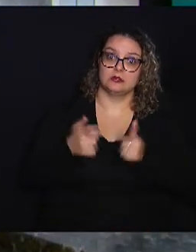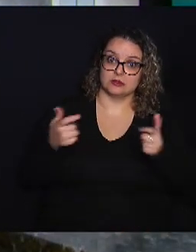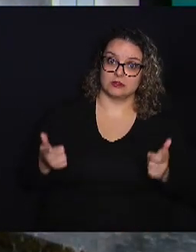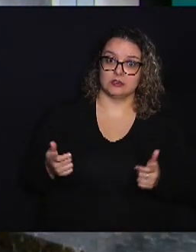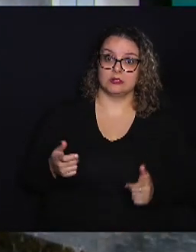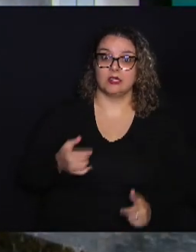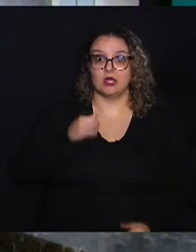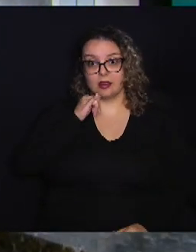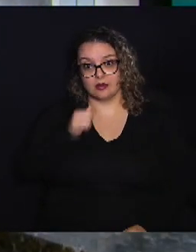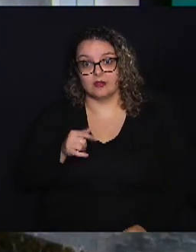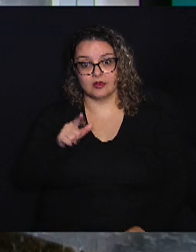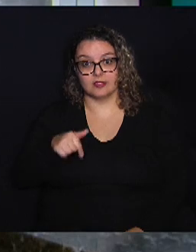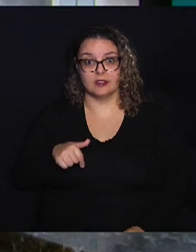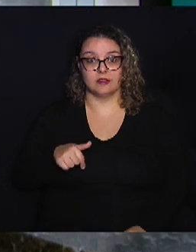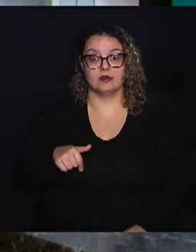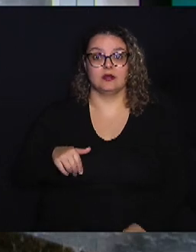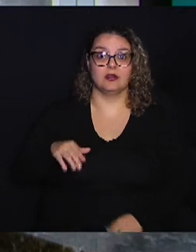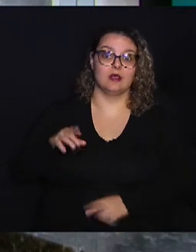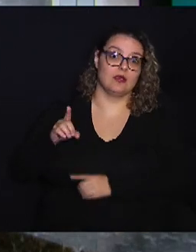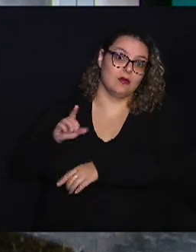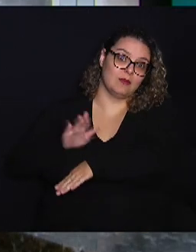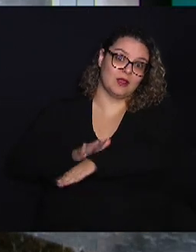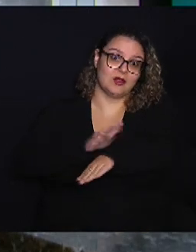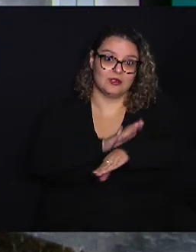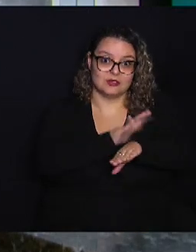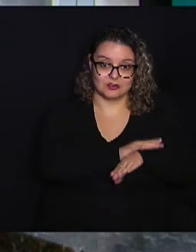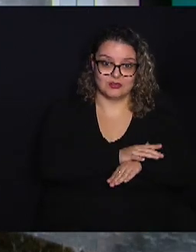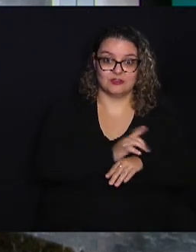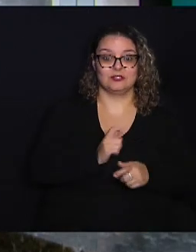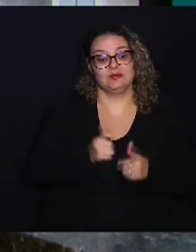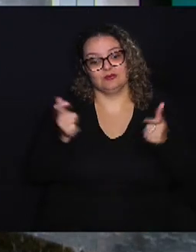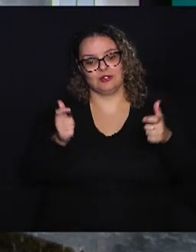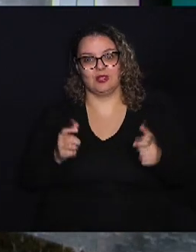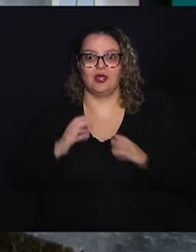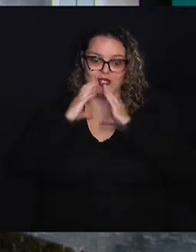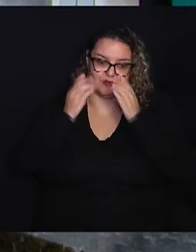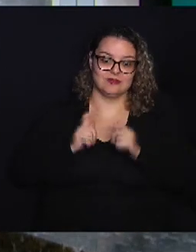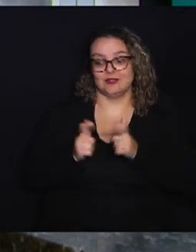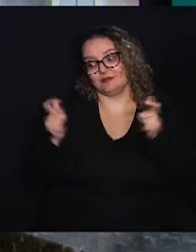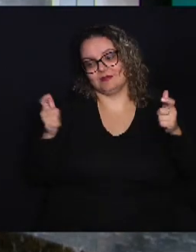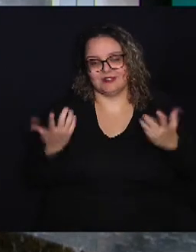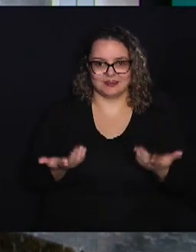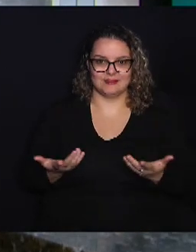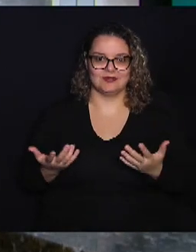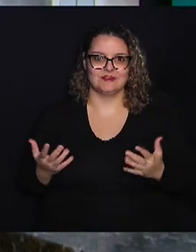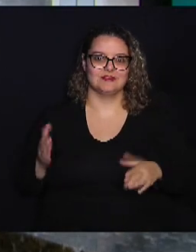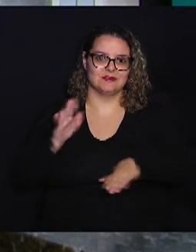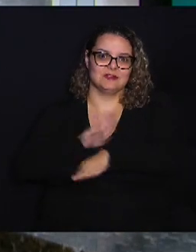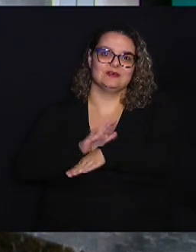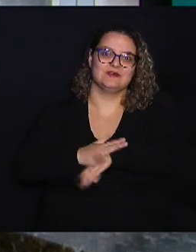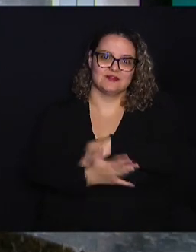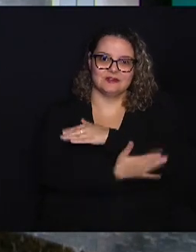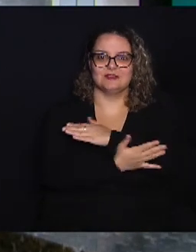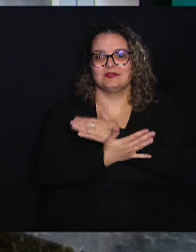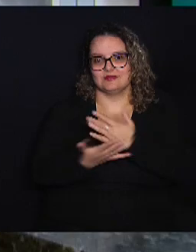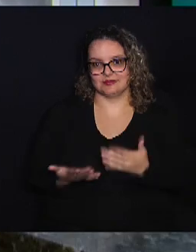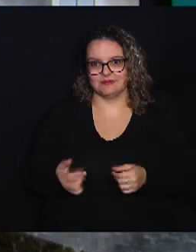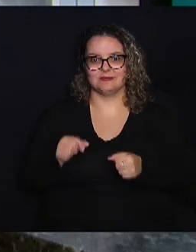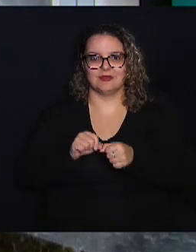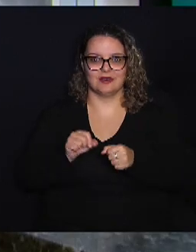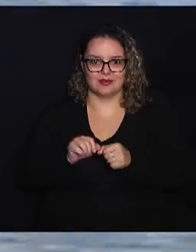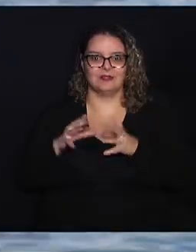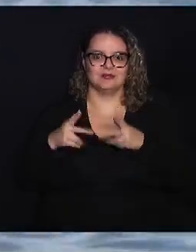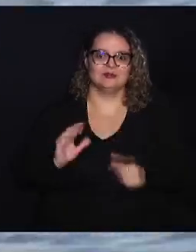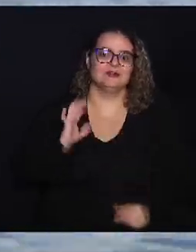gente diz que é uma cooperação entre gigantes, porque é a capivara gigante e o protozoário gigante. Então é uma cooperação entre gigantes para fazer com que tudo